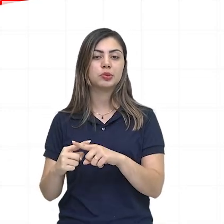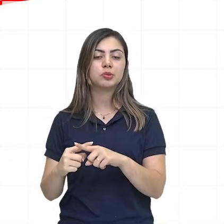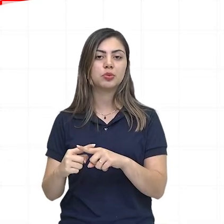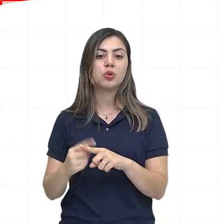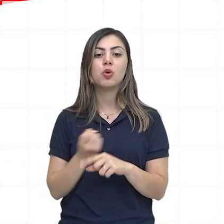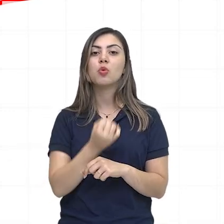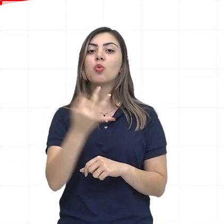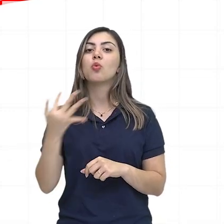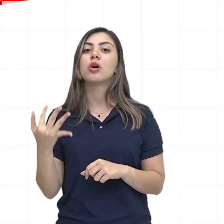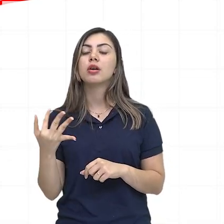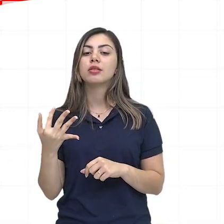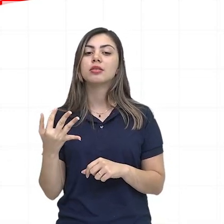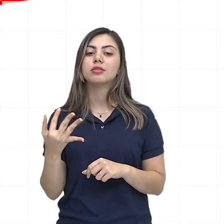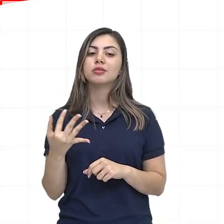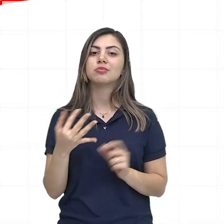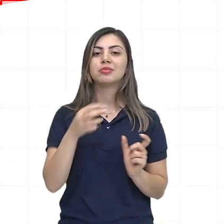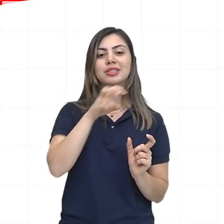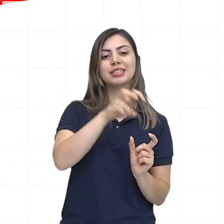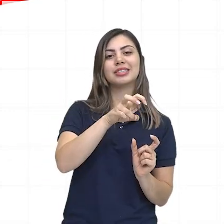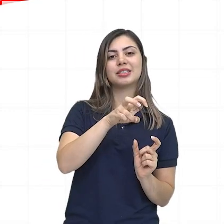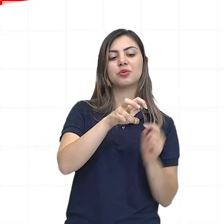ela mesma,